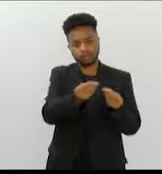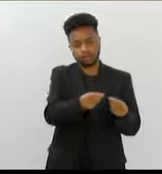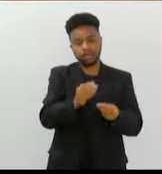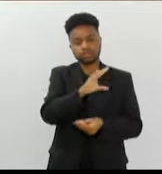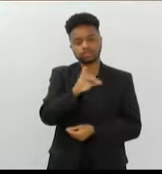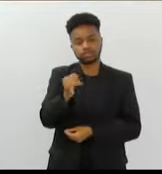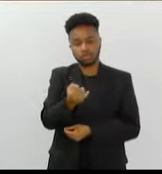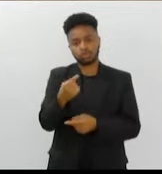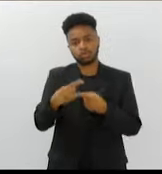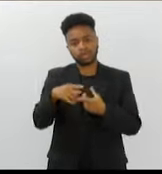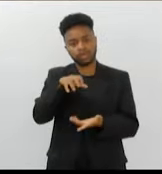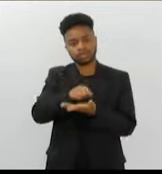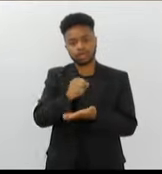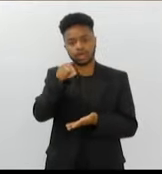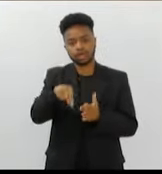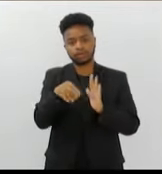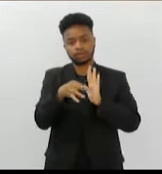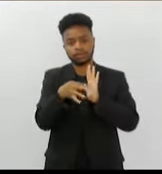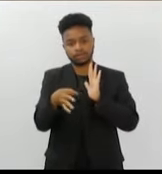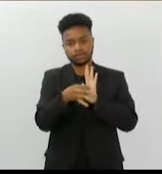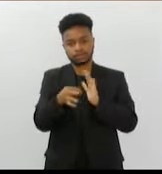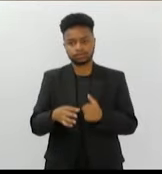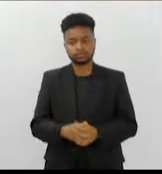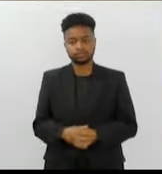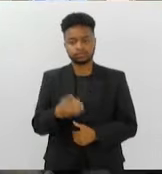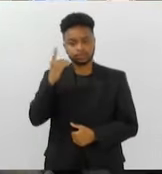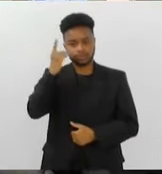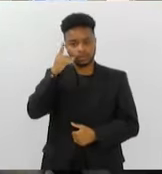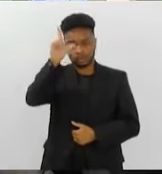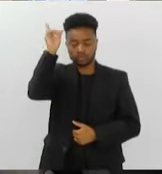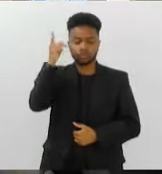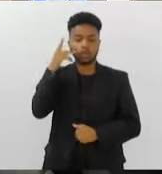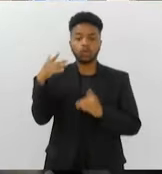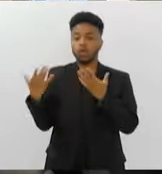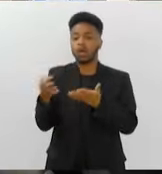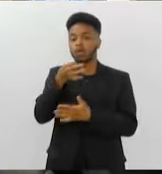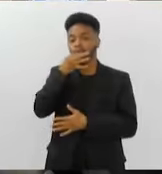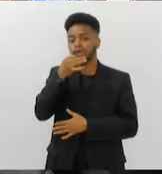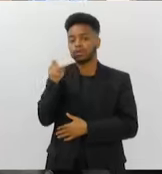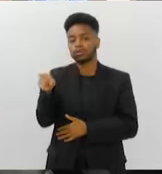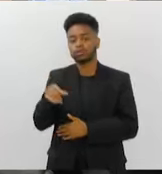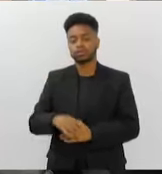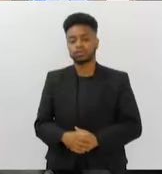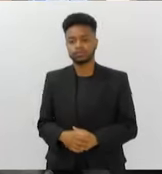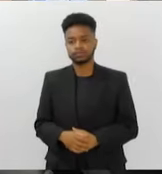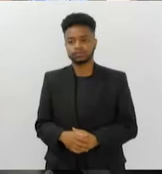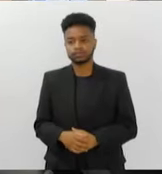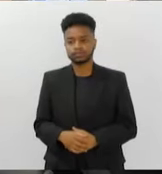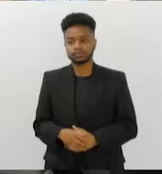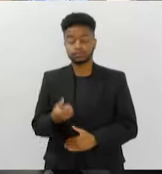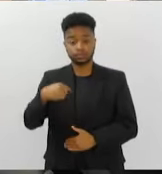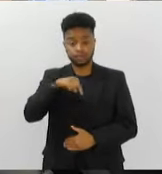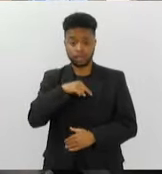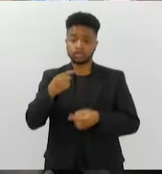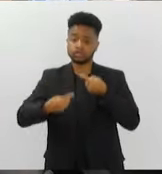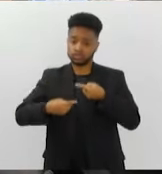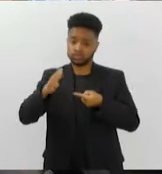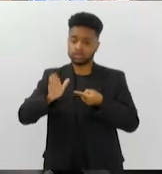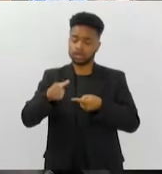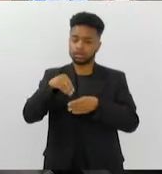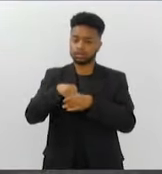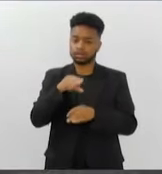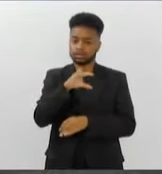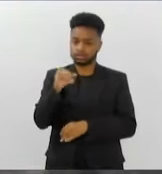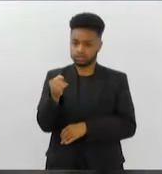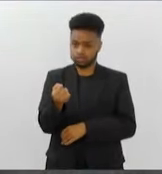já vai consignado aqui o parecer. Deputado Luiz Paulo, o que acha? Presidente, a gente já discutiu esse tema na CCJ.